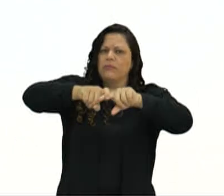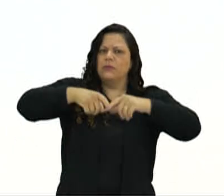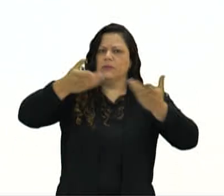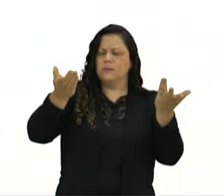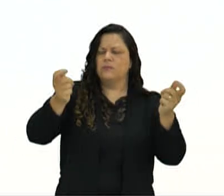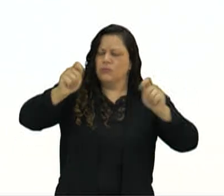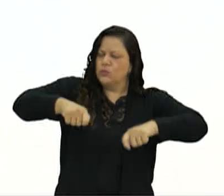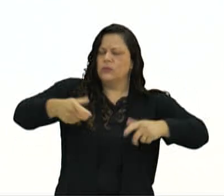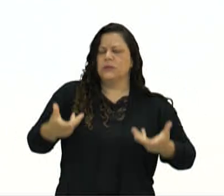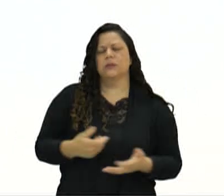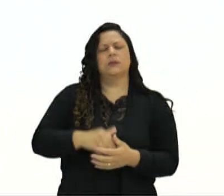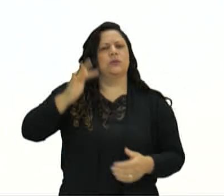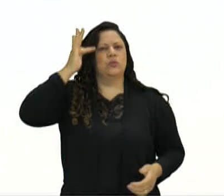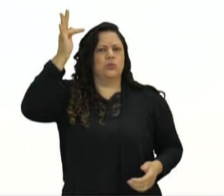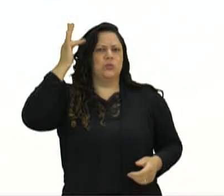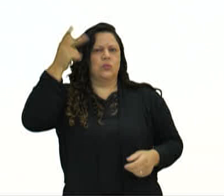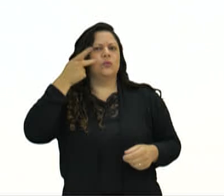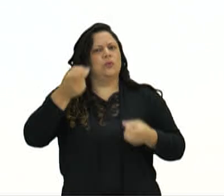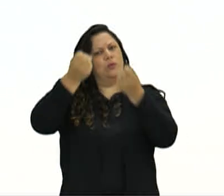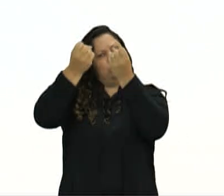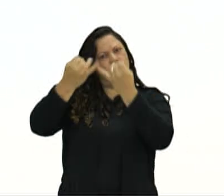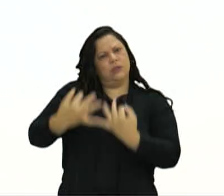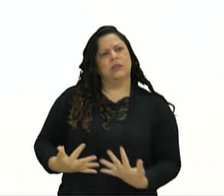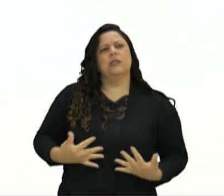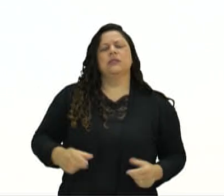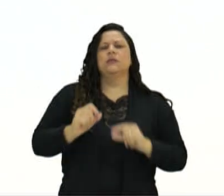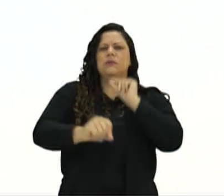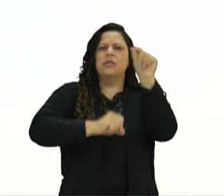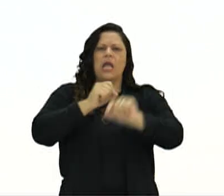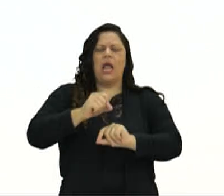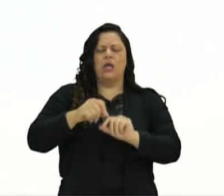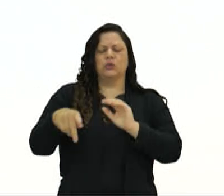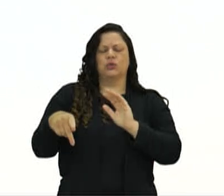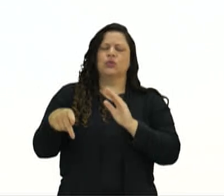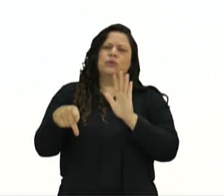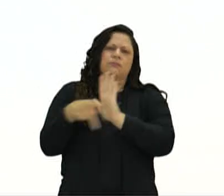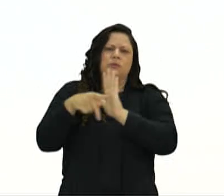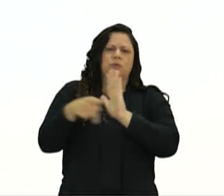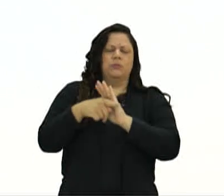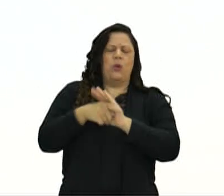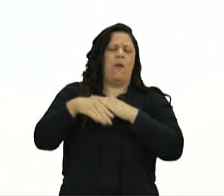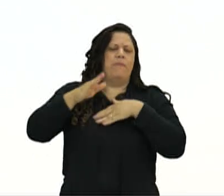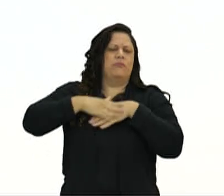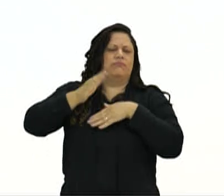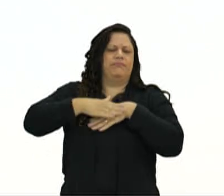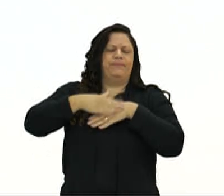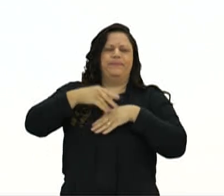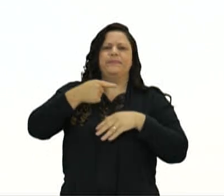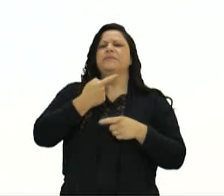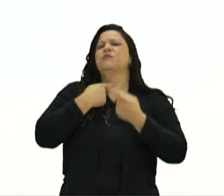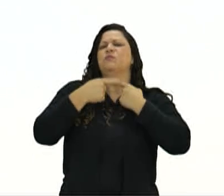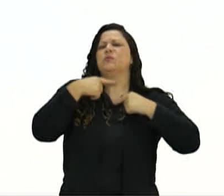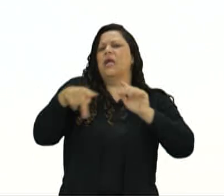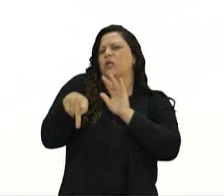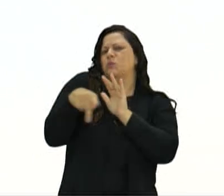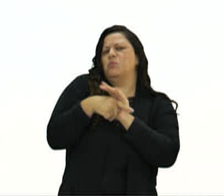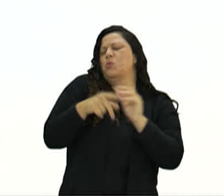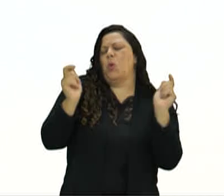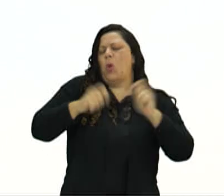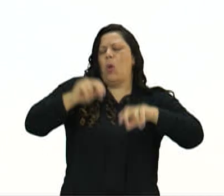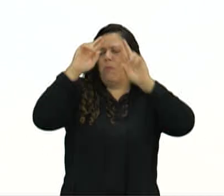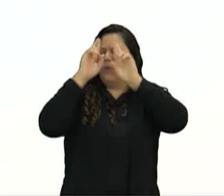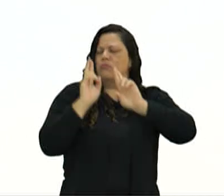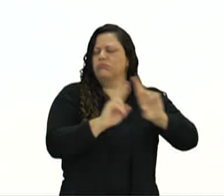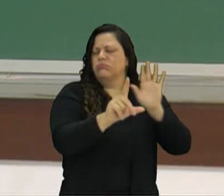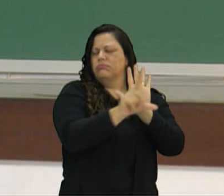filósofo, que age de acordo com o seu arbítrio, impondo as suas vontades sem qualquer respeito